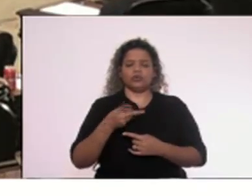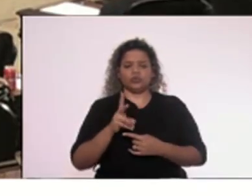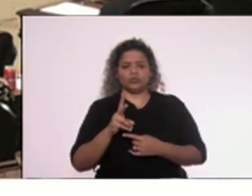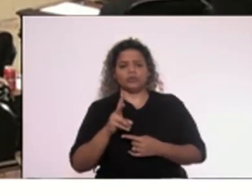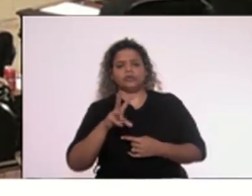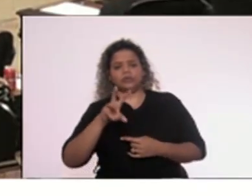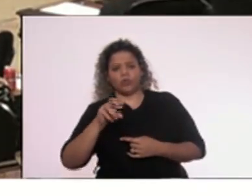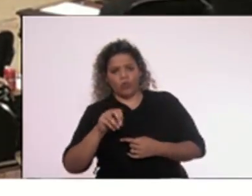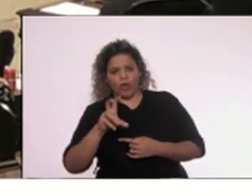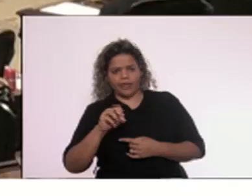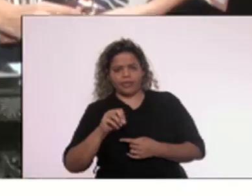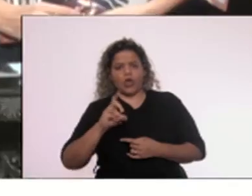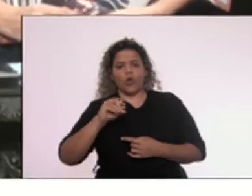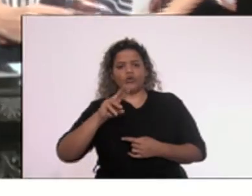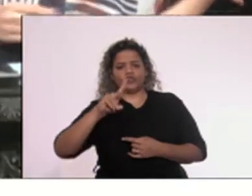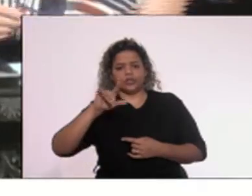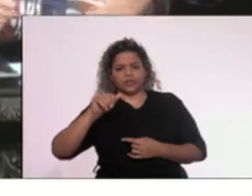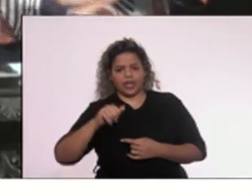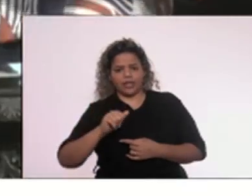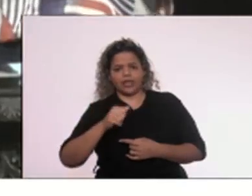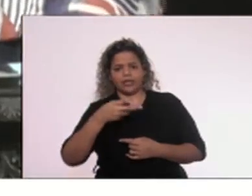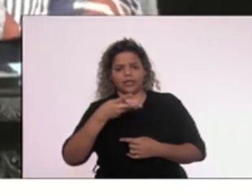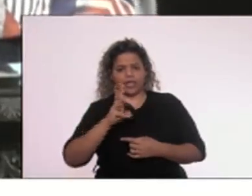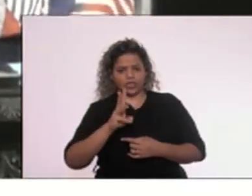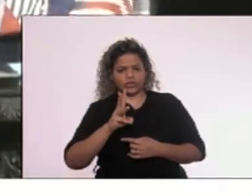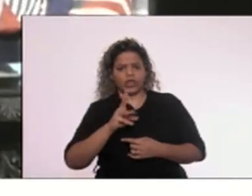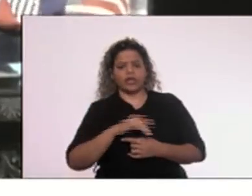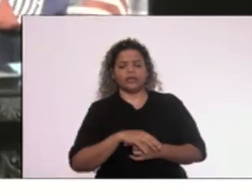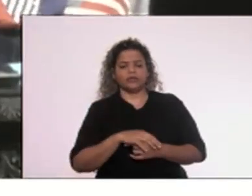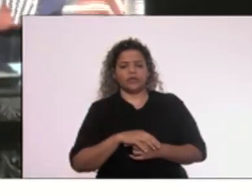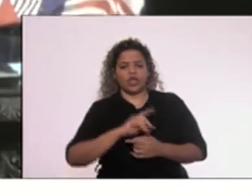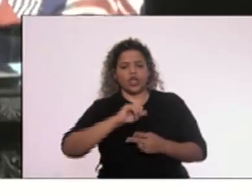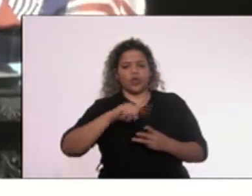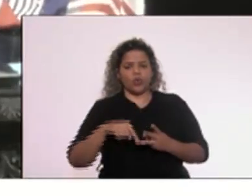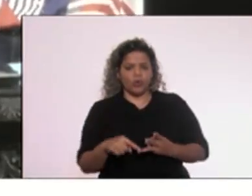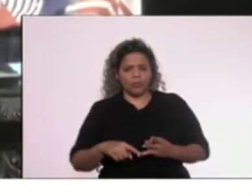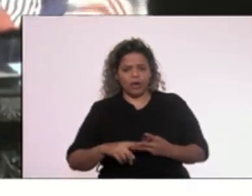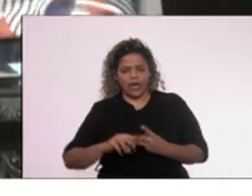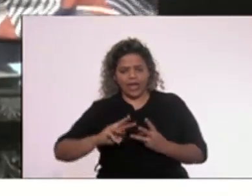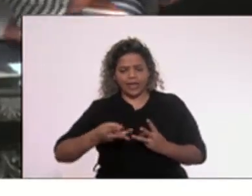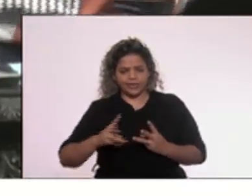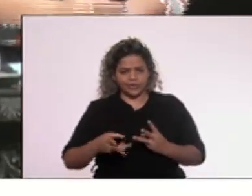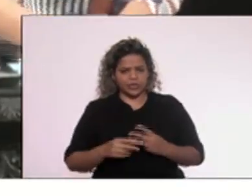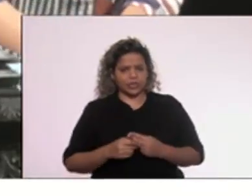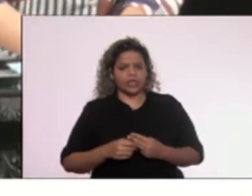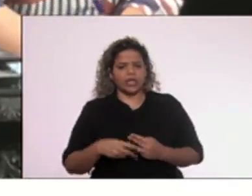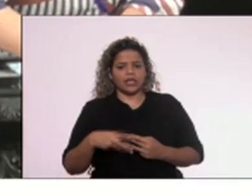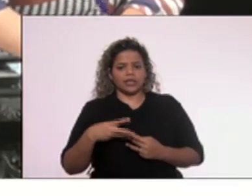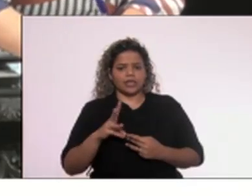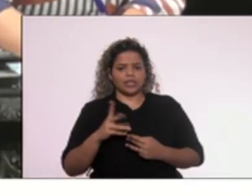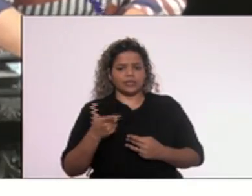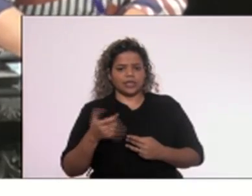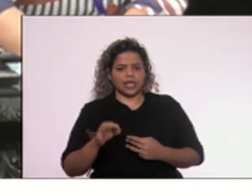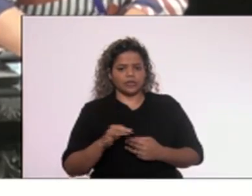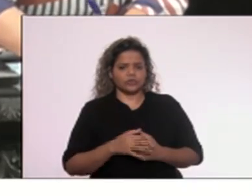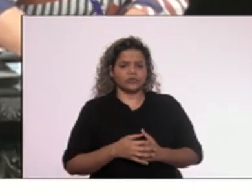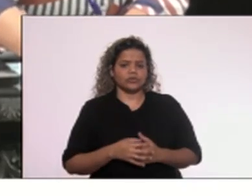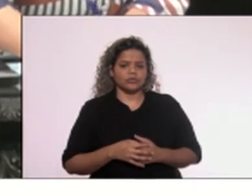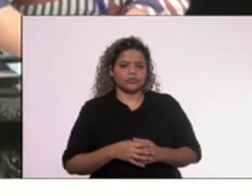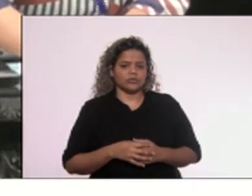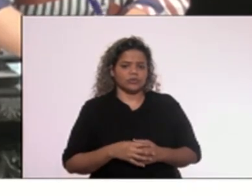14h50, a ordinária 15 horas e uma extraordinária 15h10.